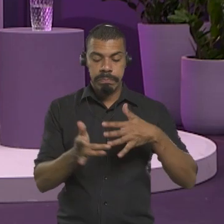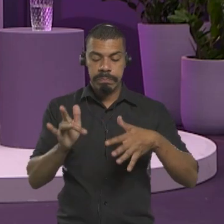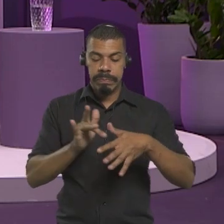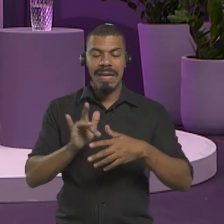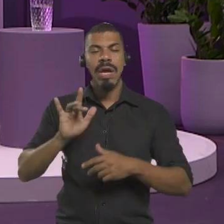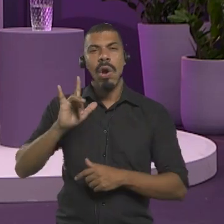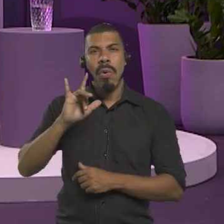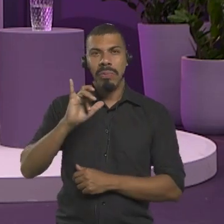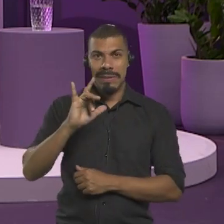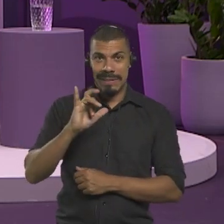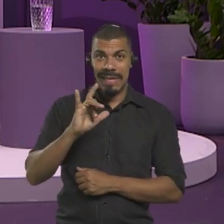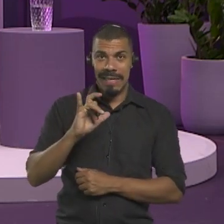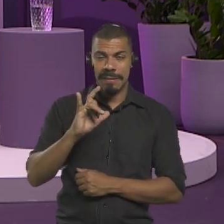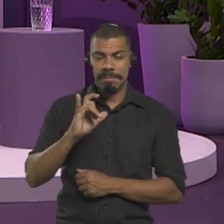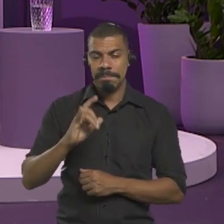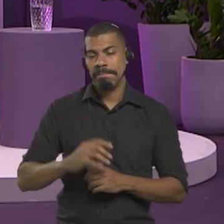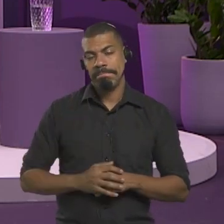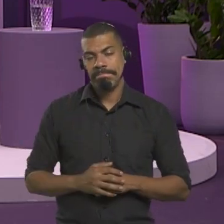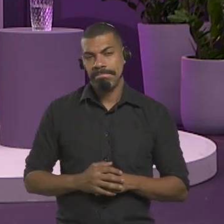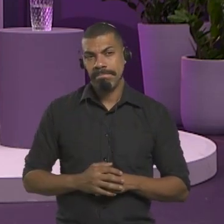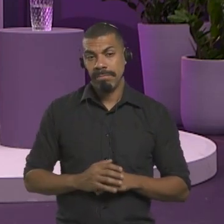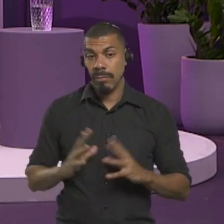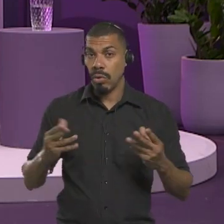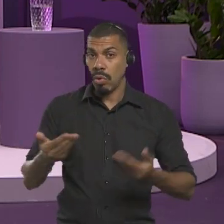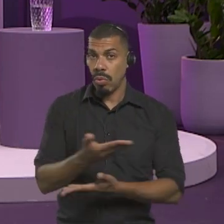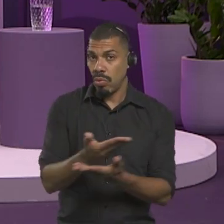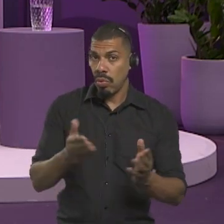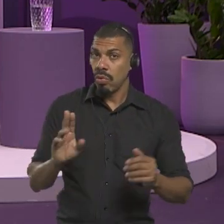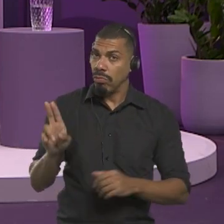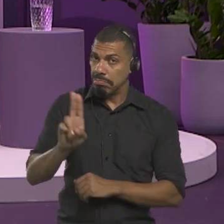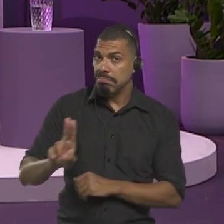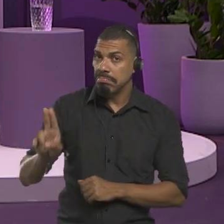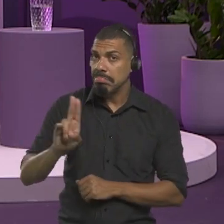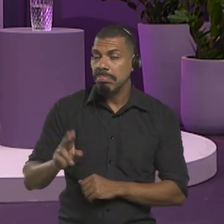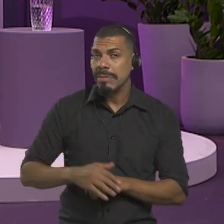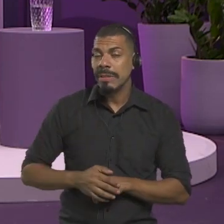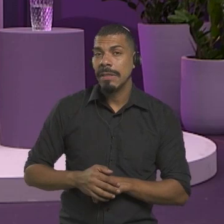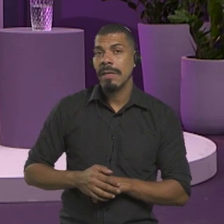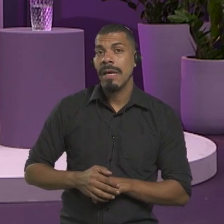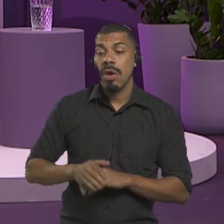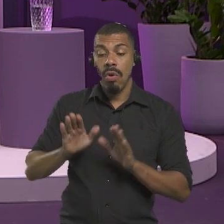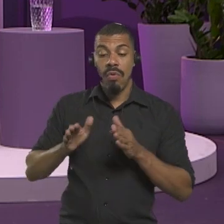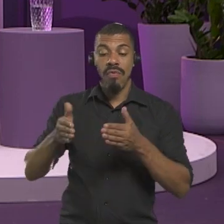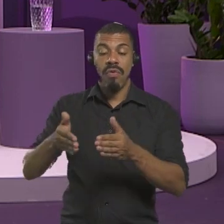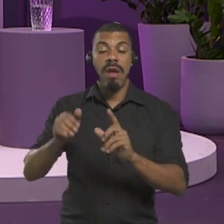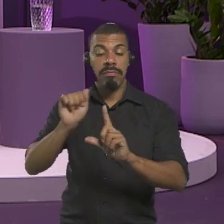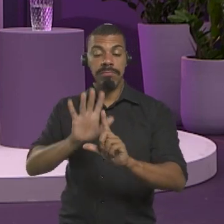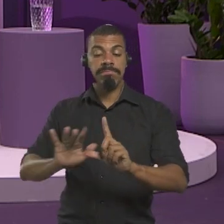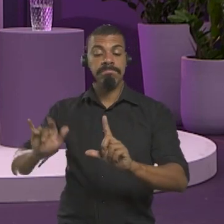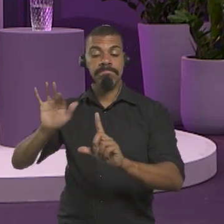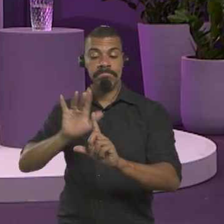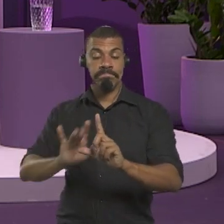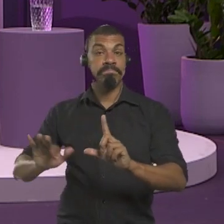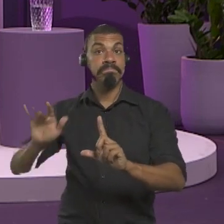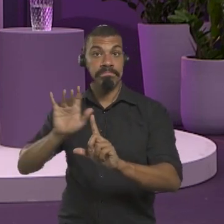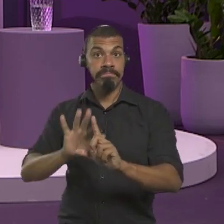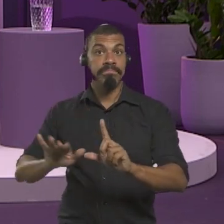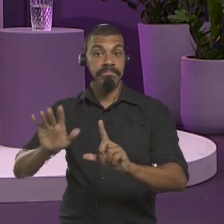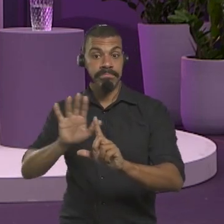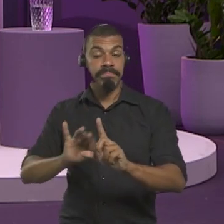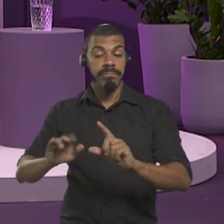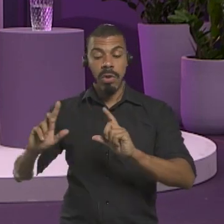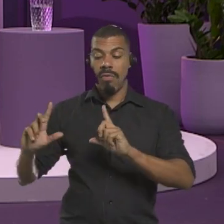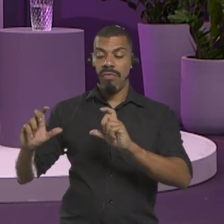um, né, um ambiente comum a todos hoje em dia, que é um lugar especialmente focado na imagem, né, onde o universo imagético